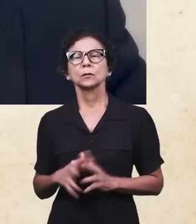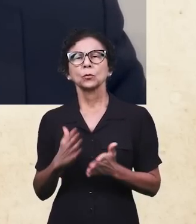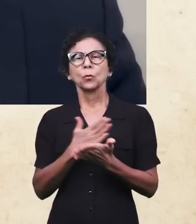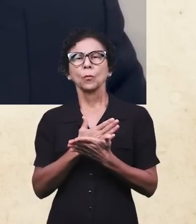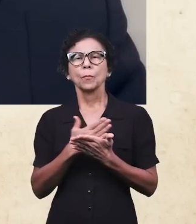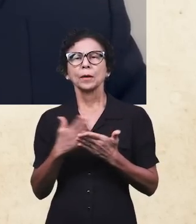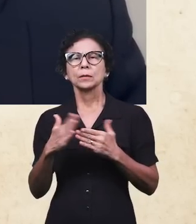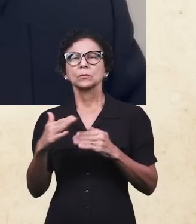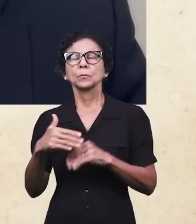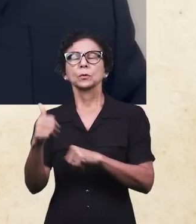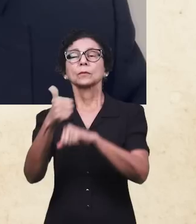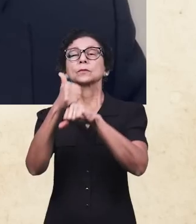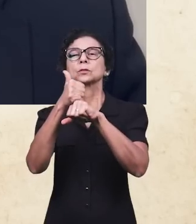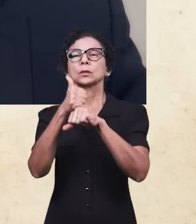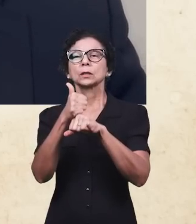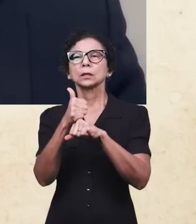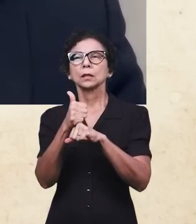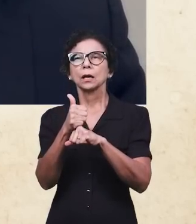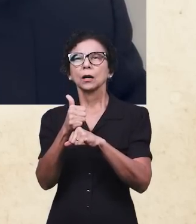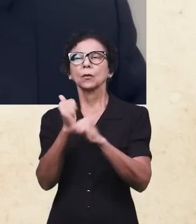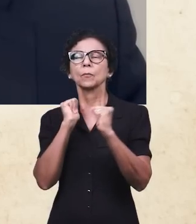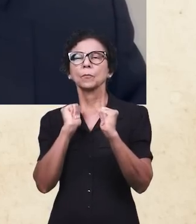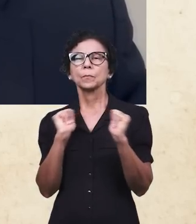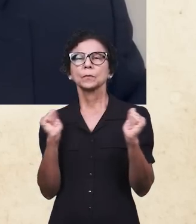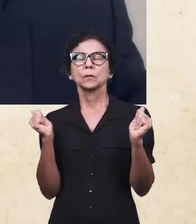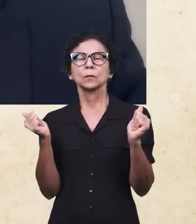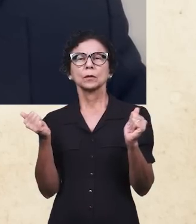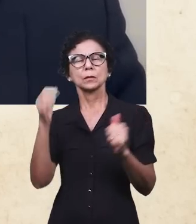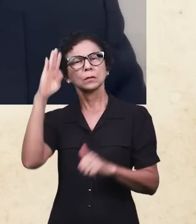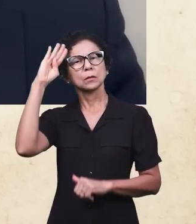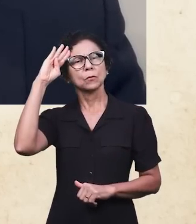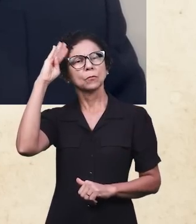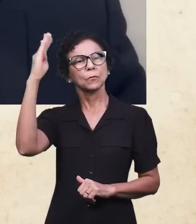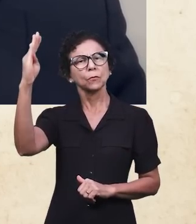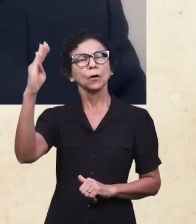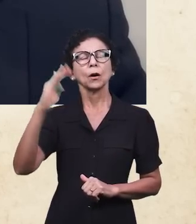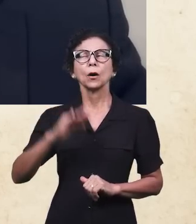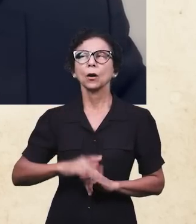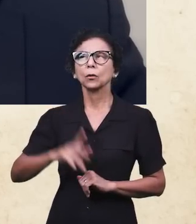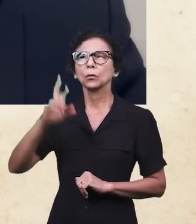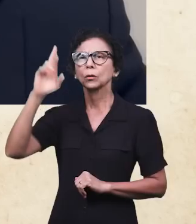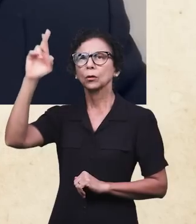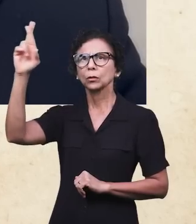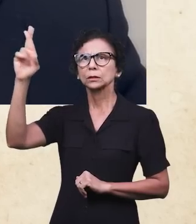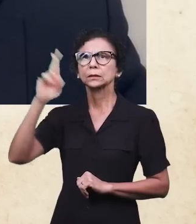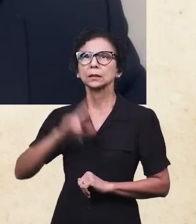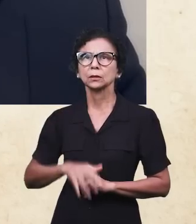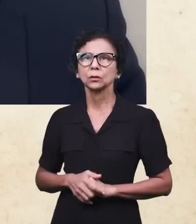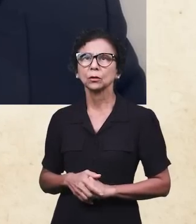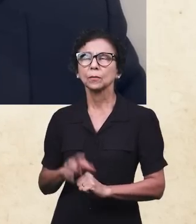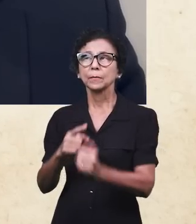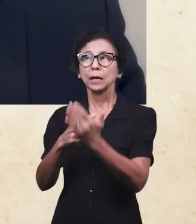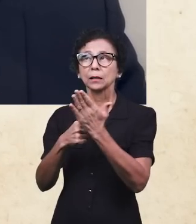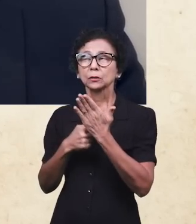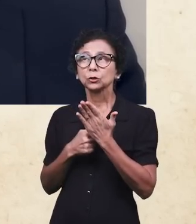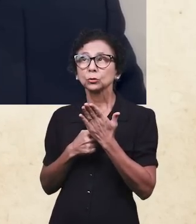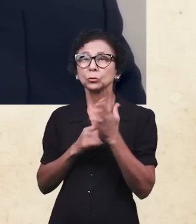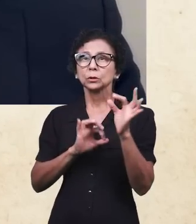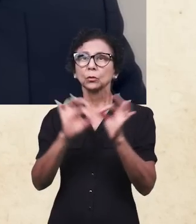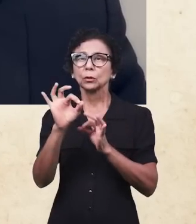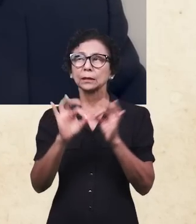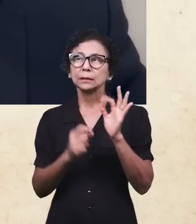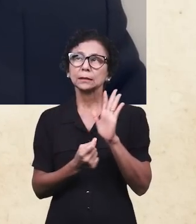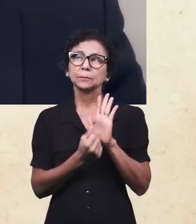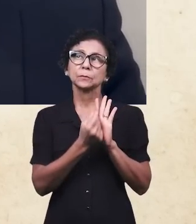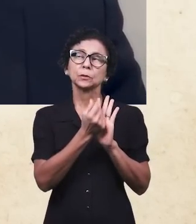carreira, eu sempre coloquei isso como muito importante diante do Senhor. Sempre pedi para o Senhor sabedoria e discernimento ali para saber o que